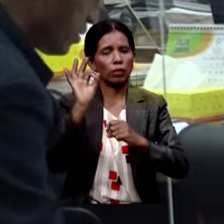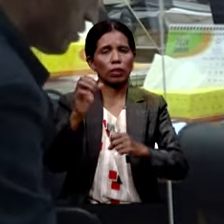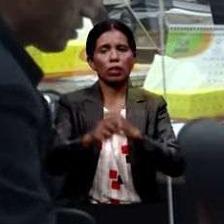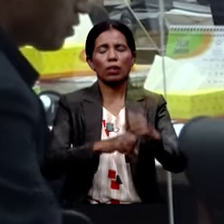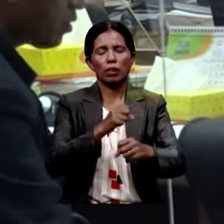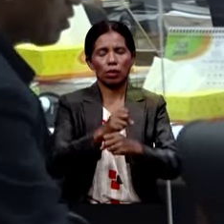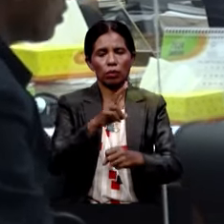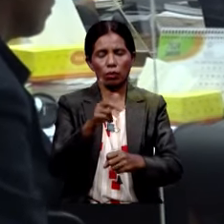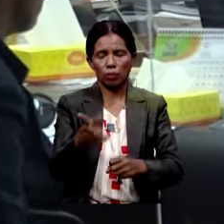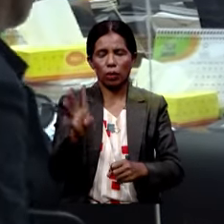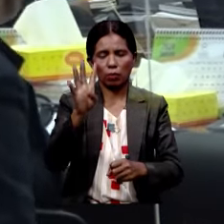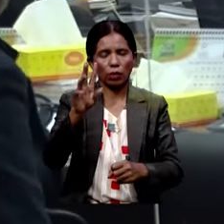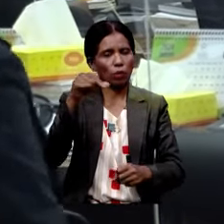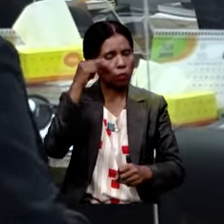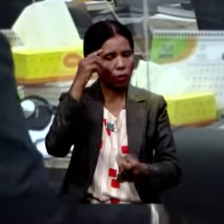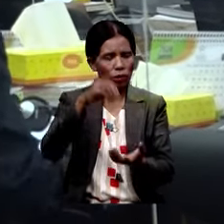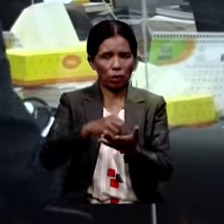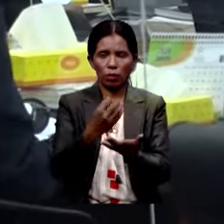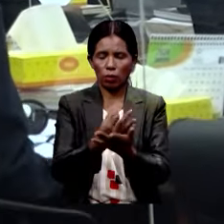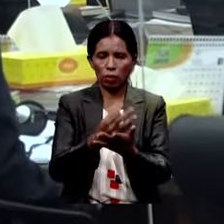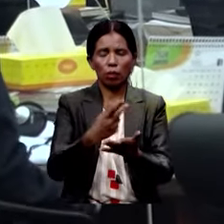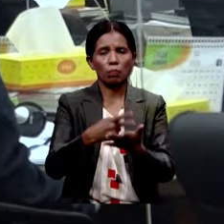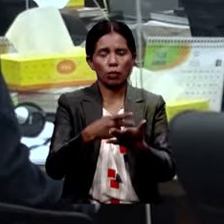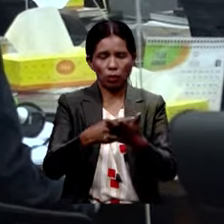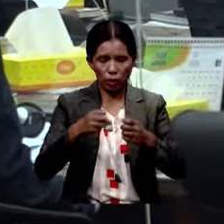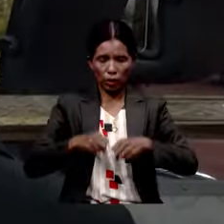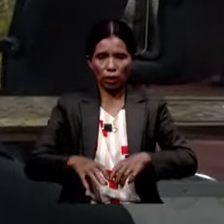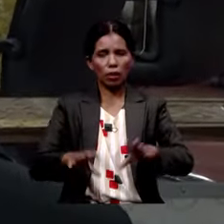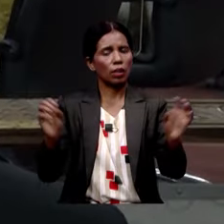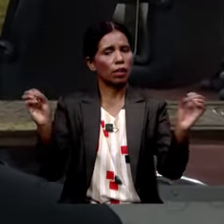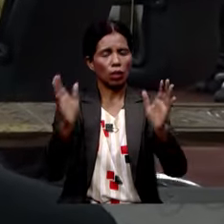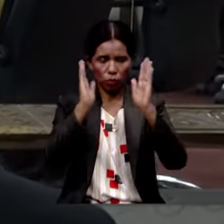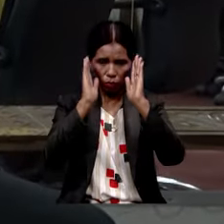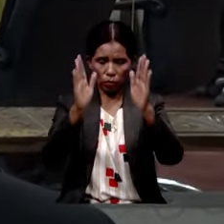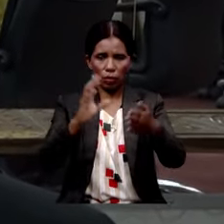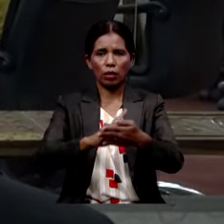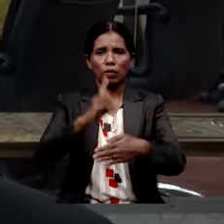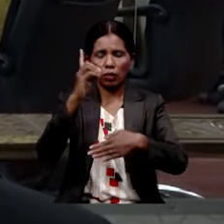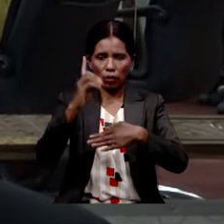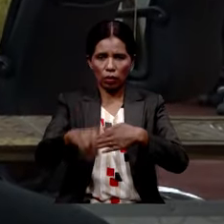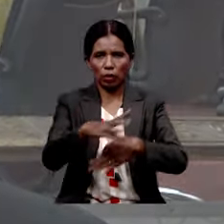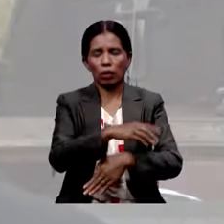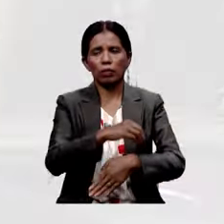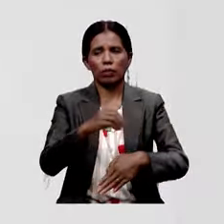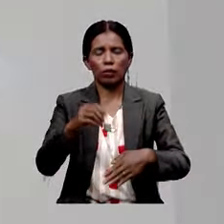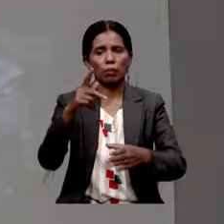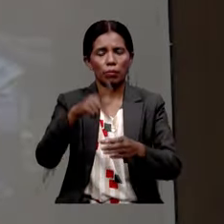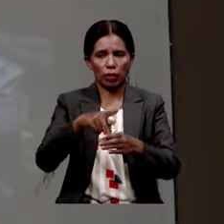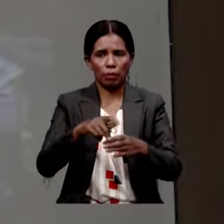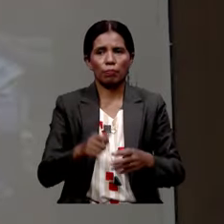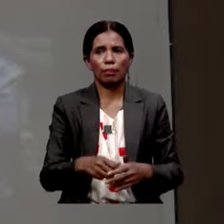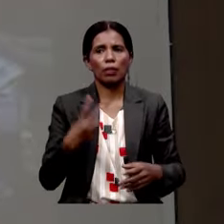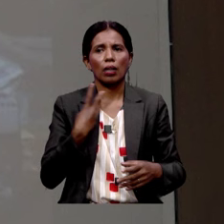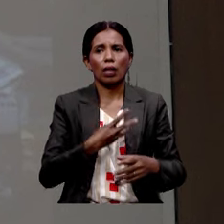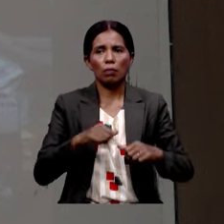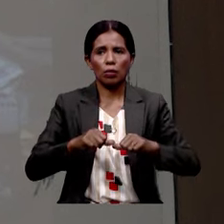Rurorecen Hatne, governo propõe tan ossam para projeto Tassimane, mas bem lá a certeza para desenvolvimento campo Greater Sunrise. Ami